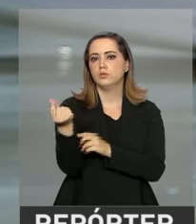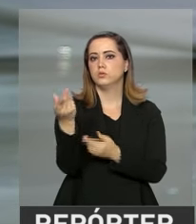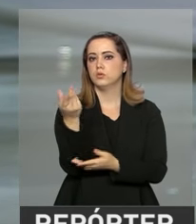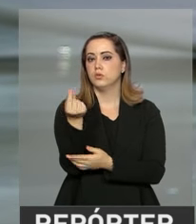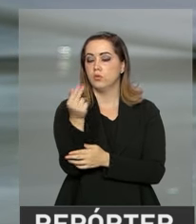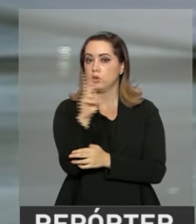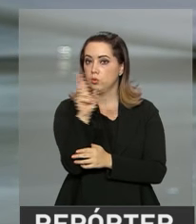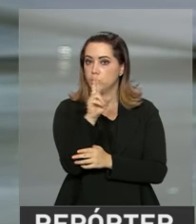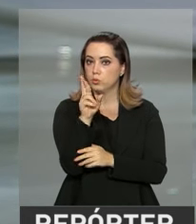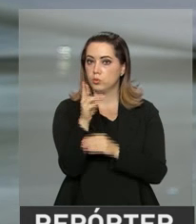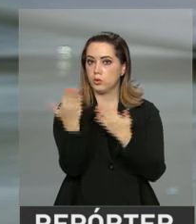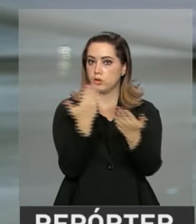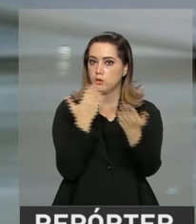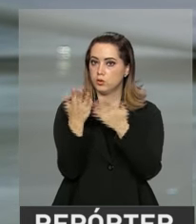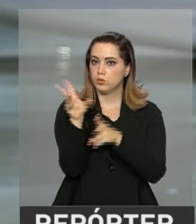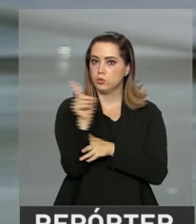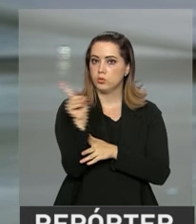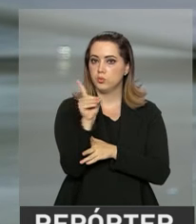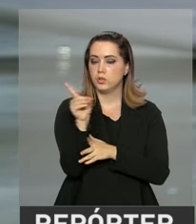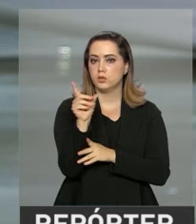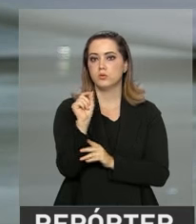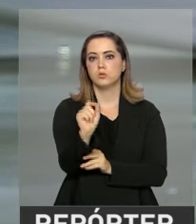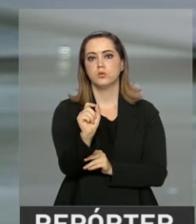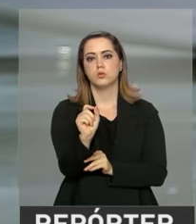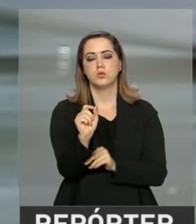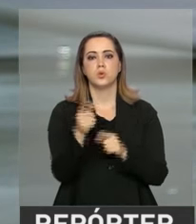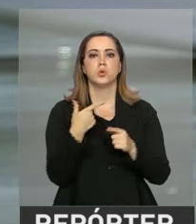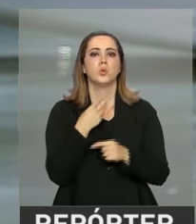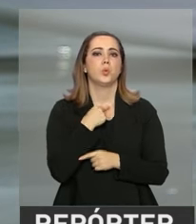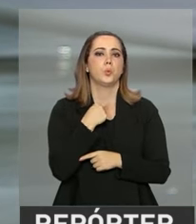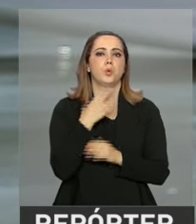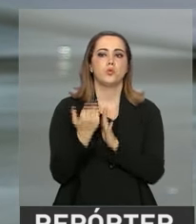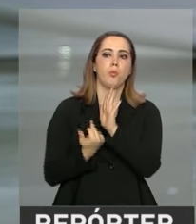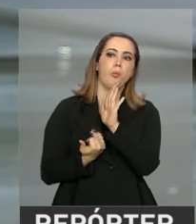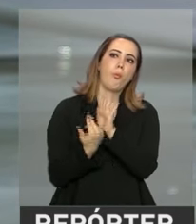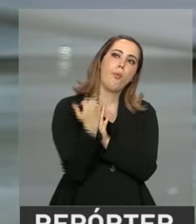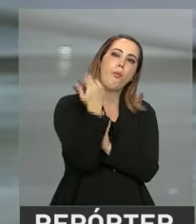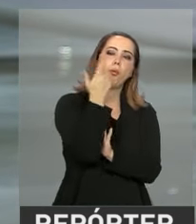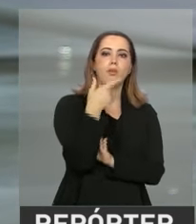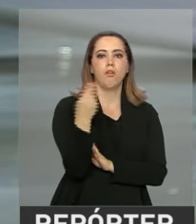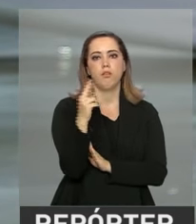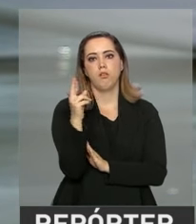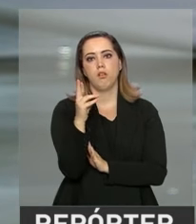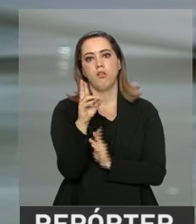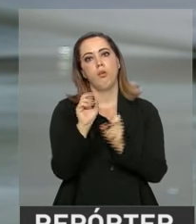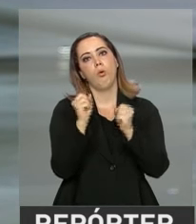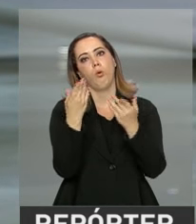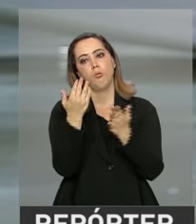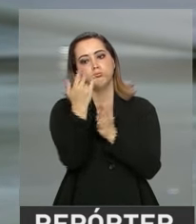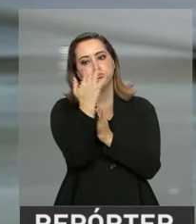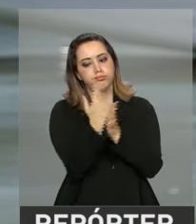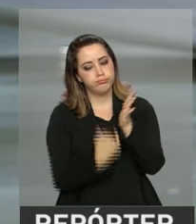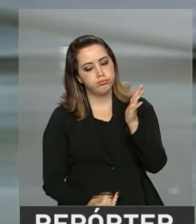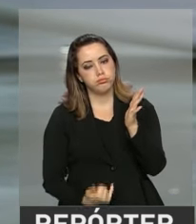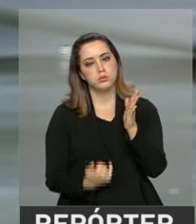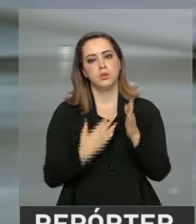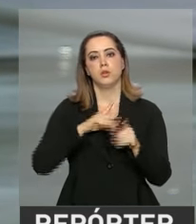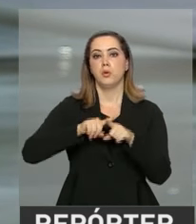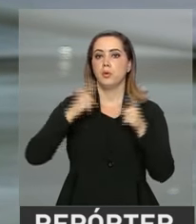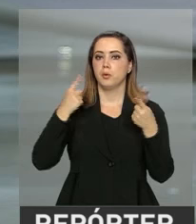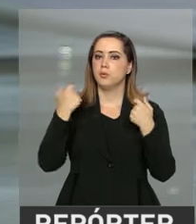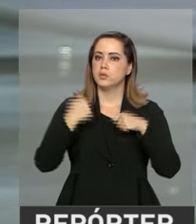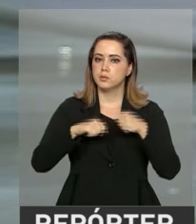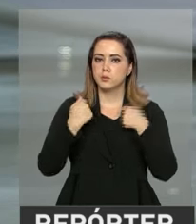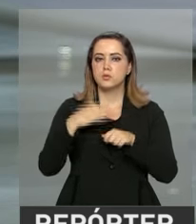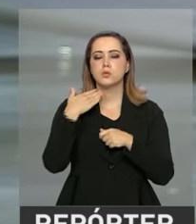presidente em exercício, o real não pode ser nem supervalorizado, nem derretido em relação ao dólar, mas cabe